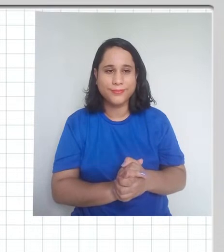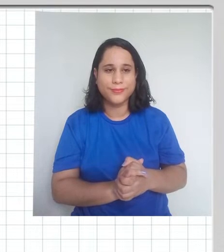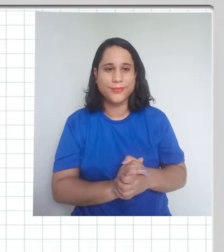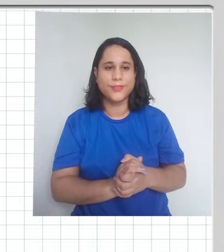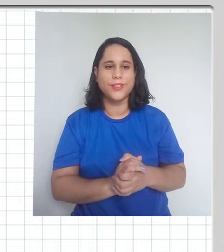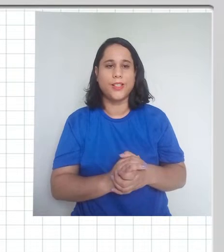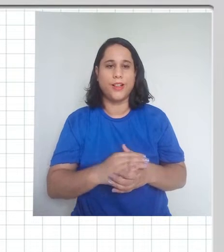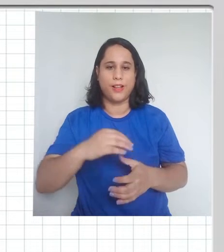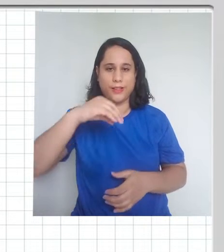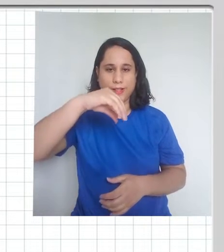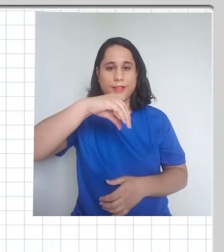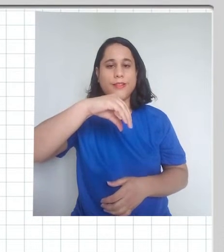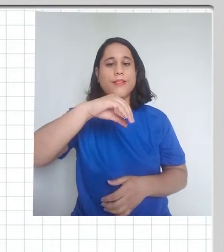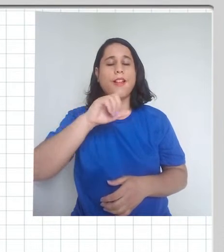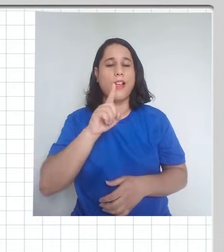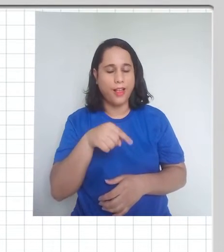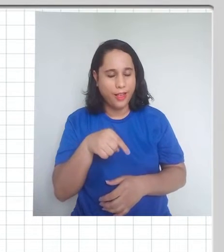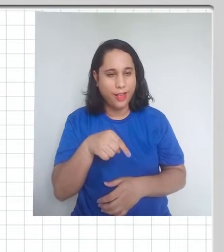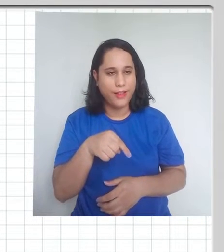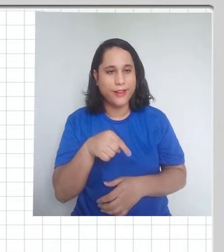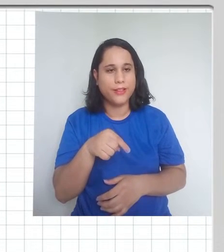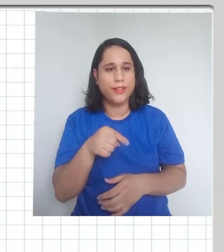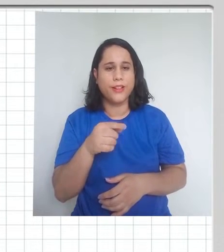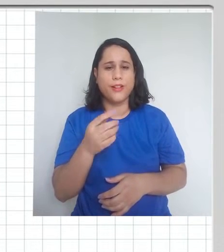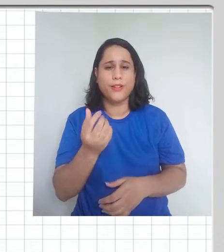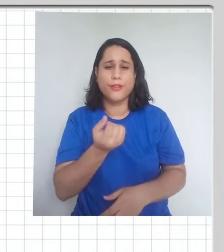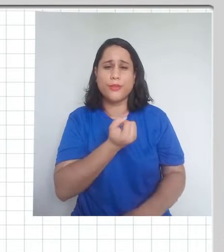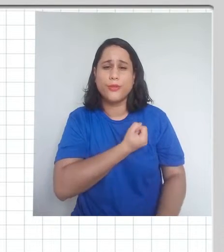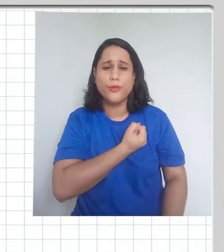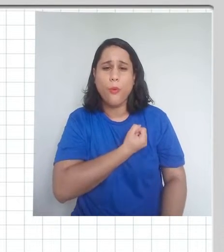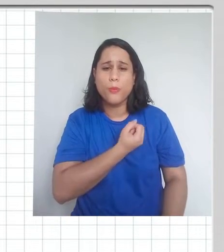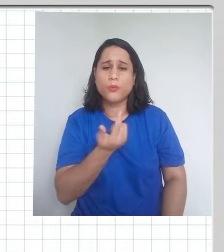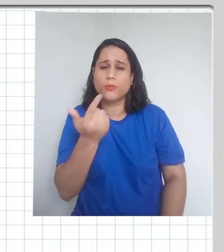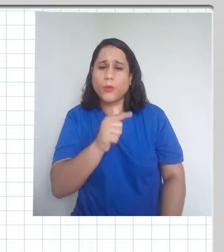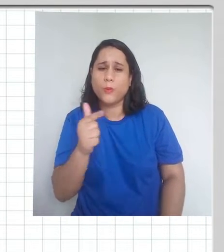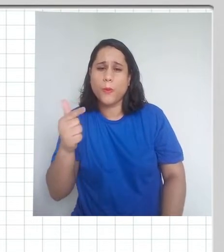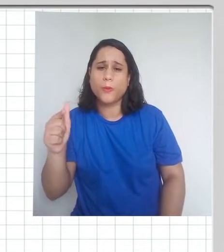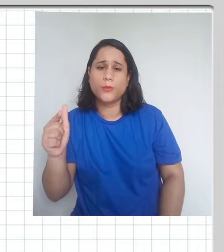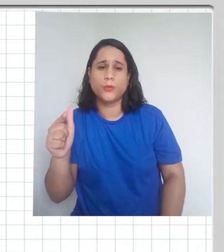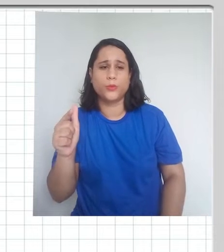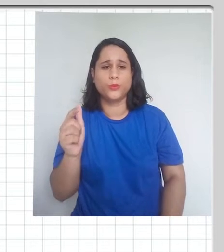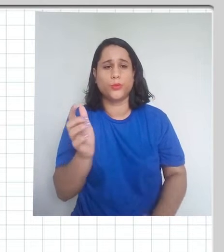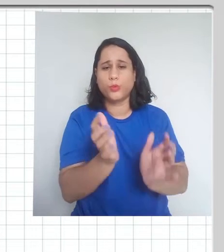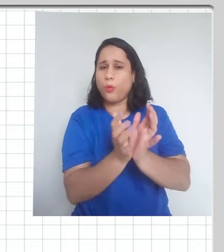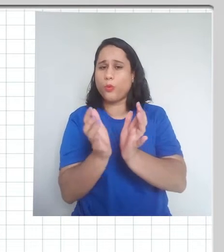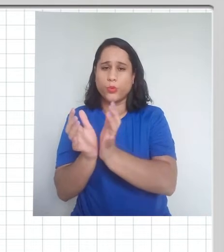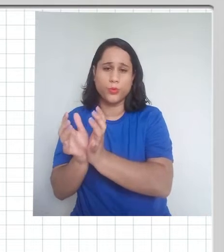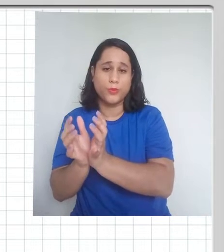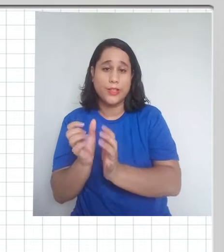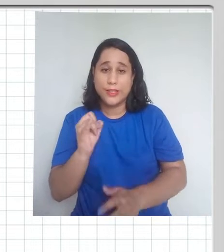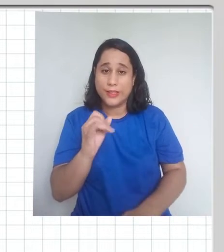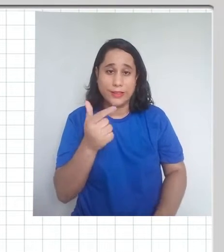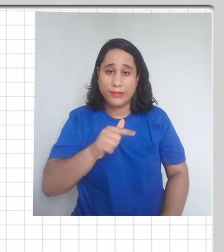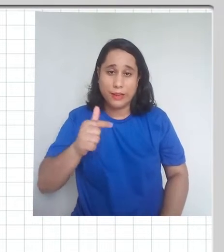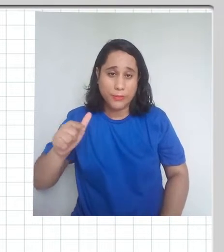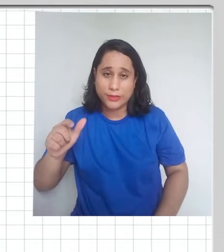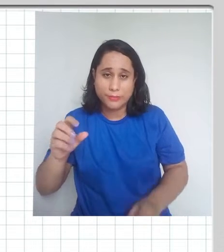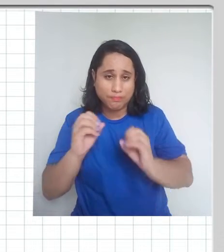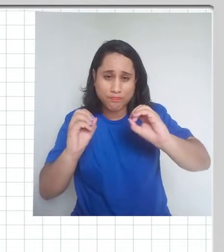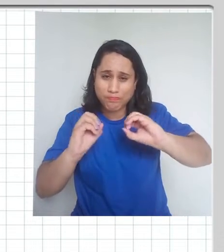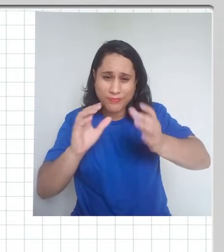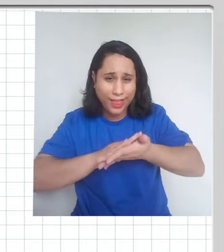a intersecção é exatamente esses números que se repetem nos conjuntos. Se não repetir